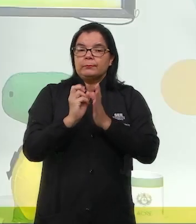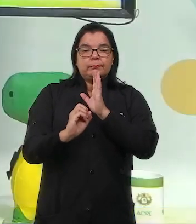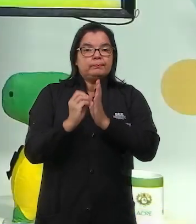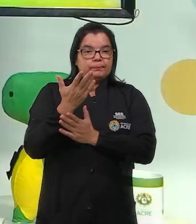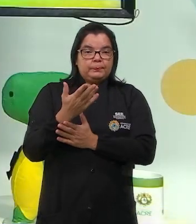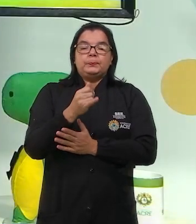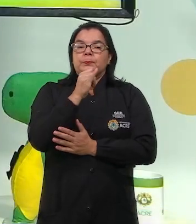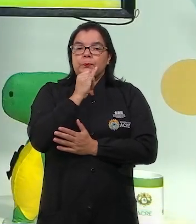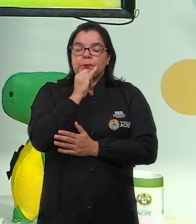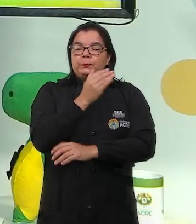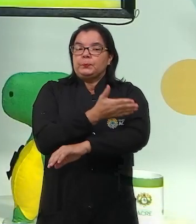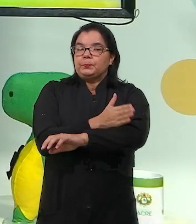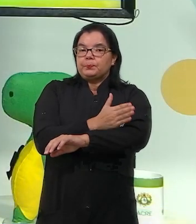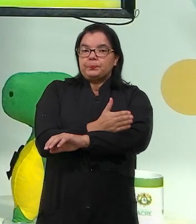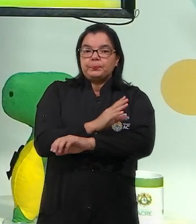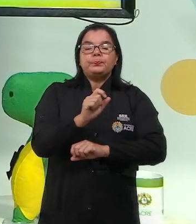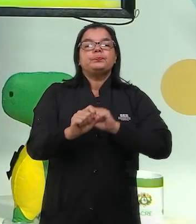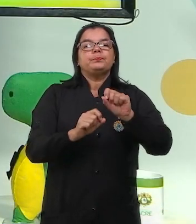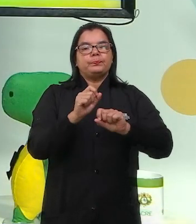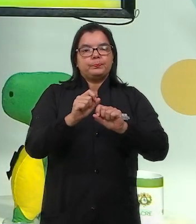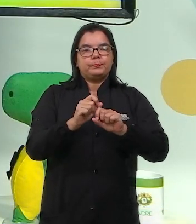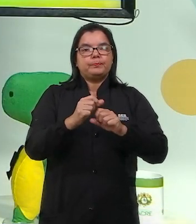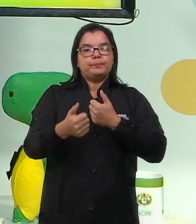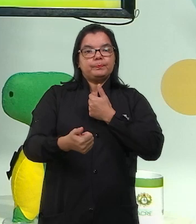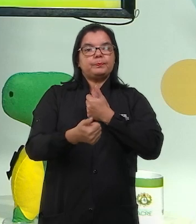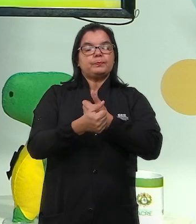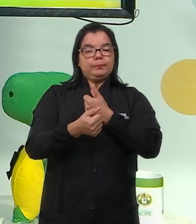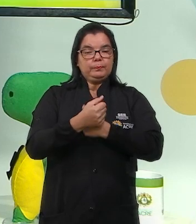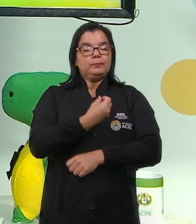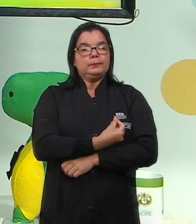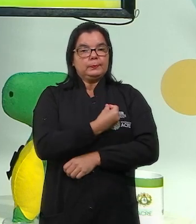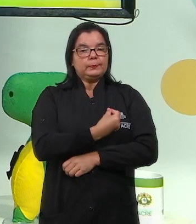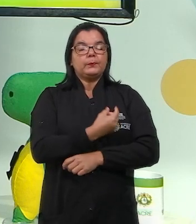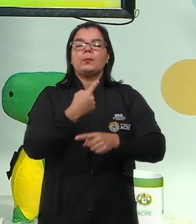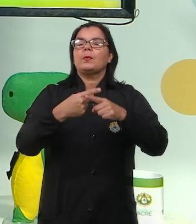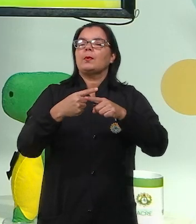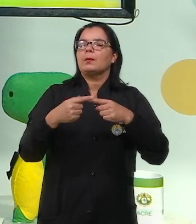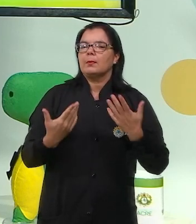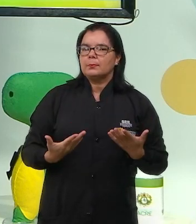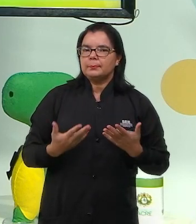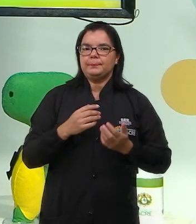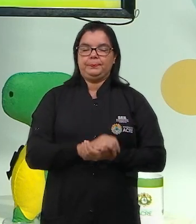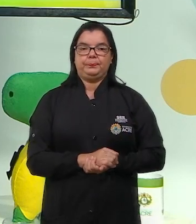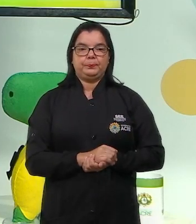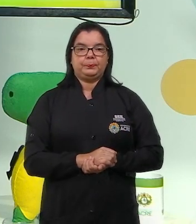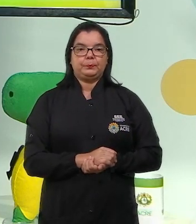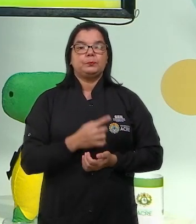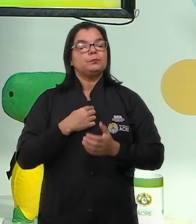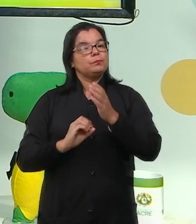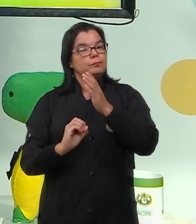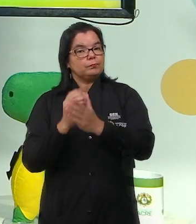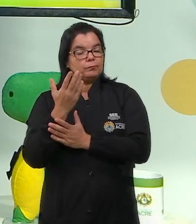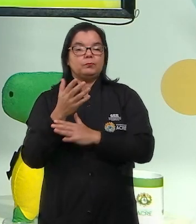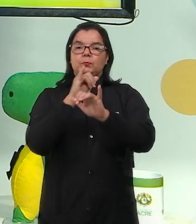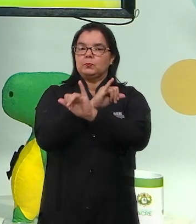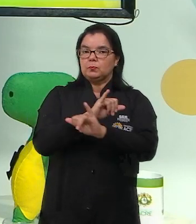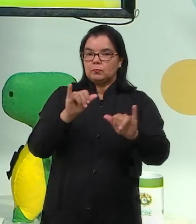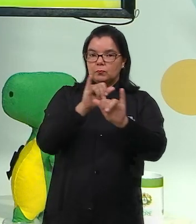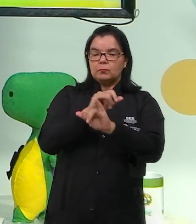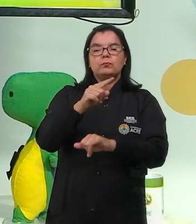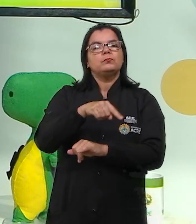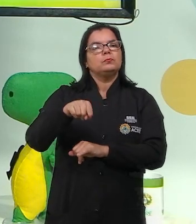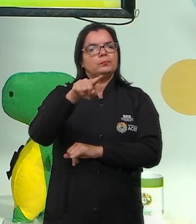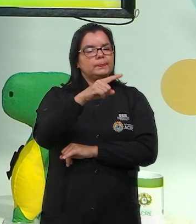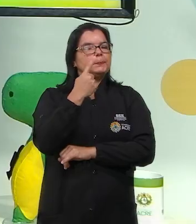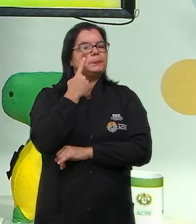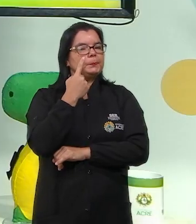um exemplo prático e próximo da nossa realidade, porque Quando surge alguma notícia, você pode